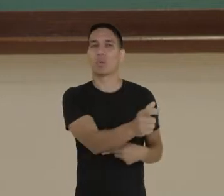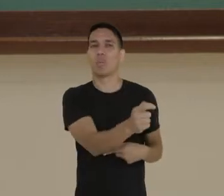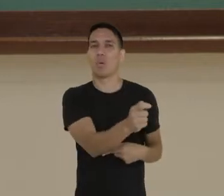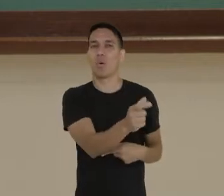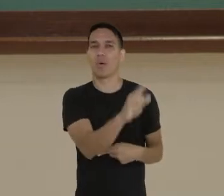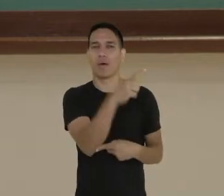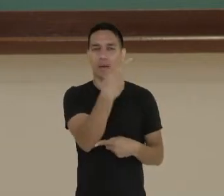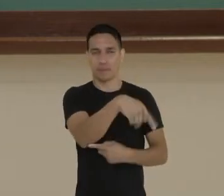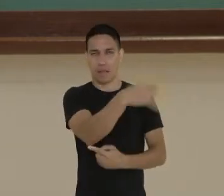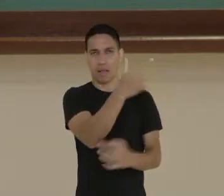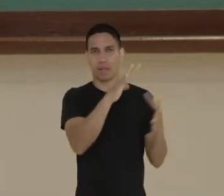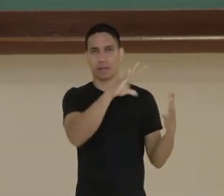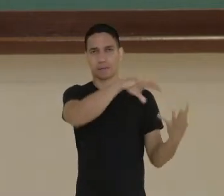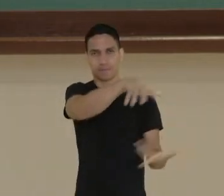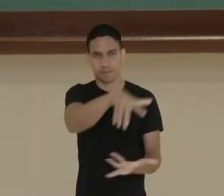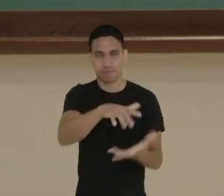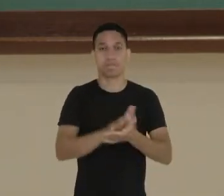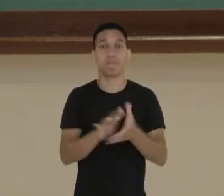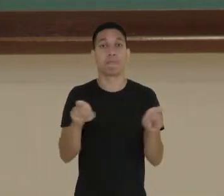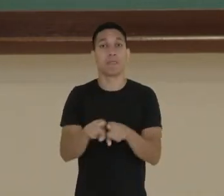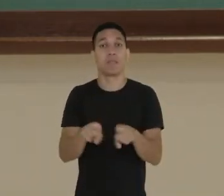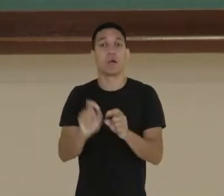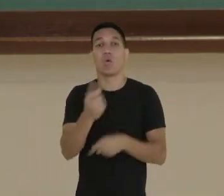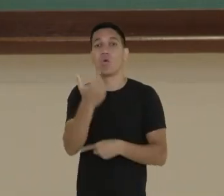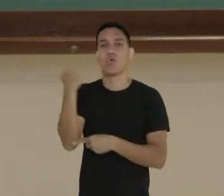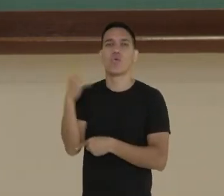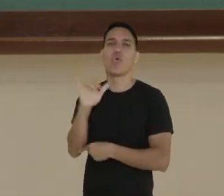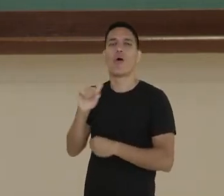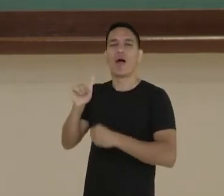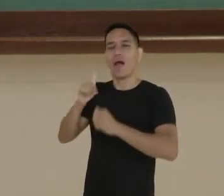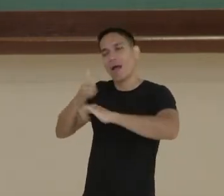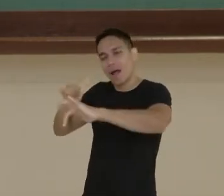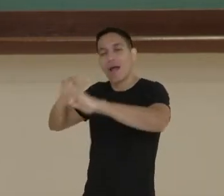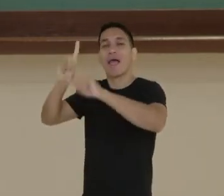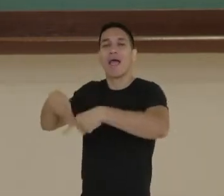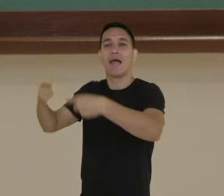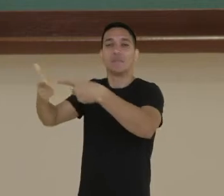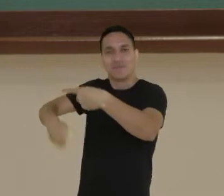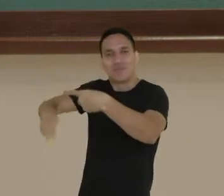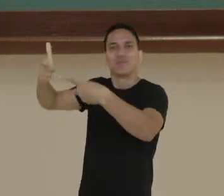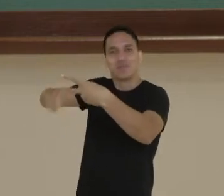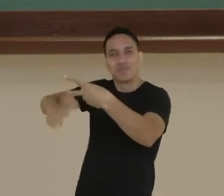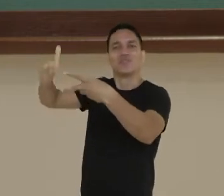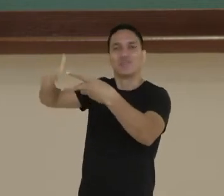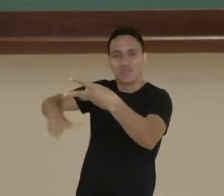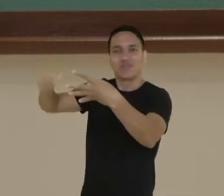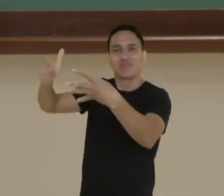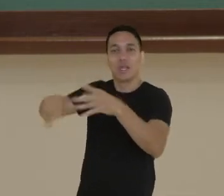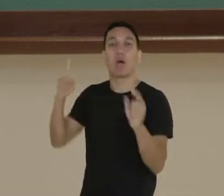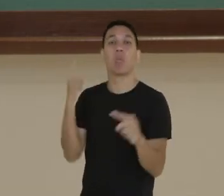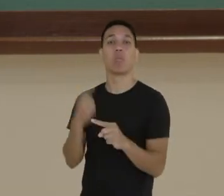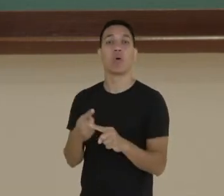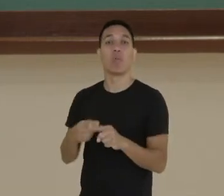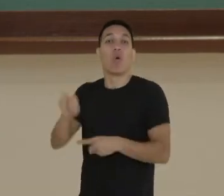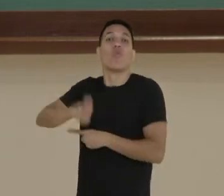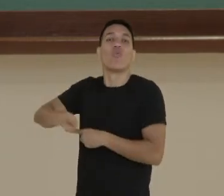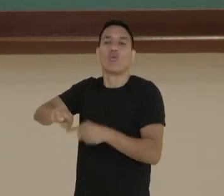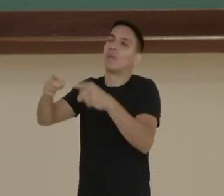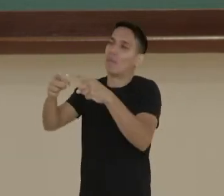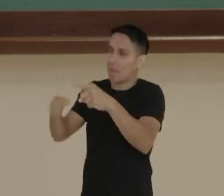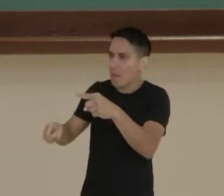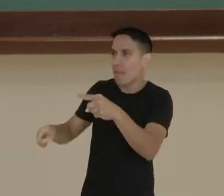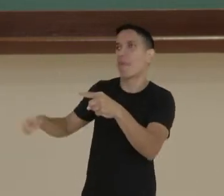na natureza, certo? E nós temos as chamadas fontes renováveis, que são aquelas que a natureza consegue repor na necessidade que